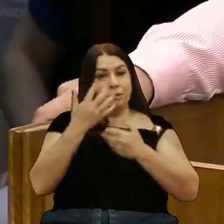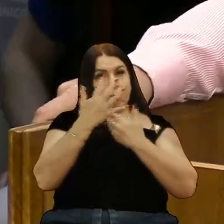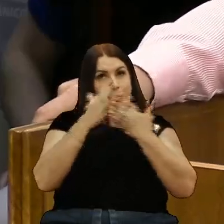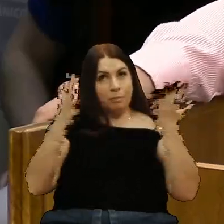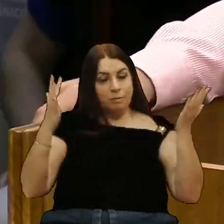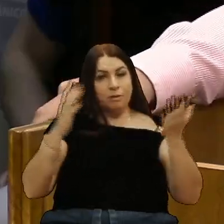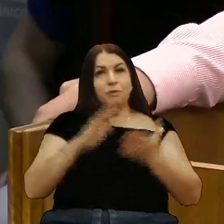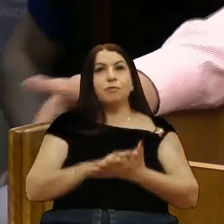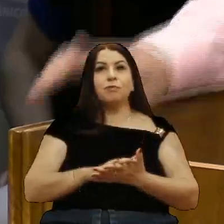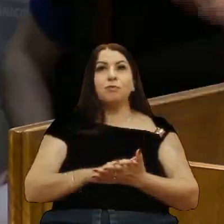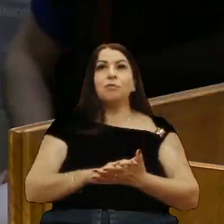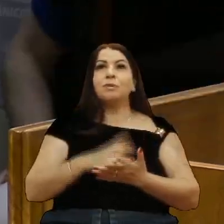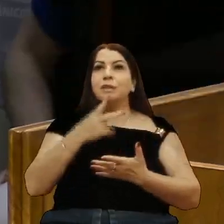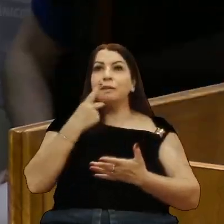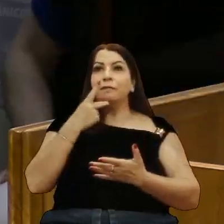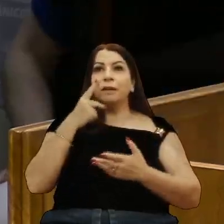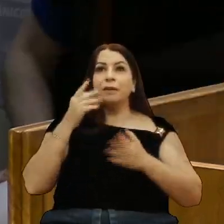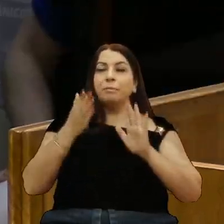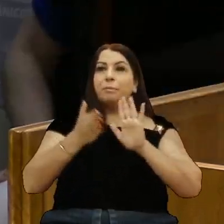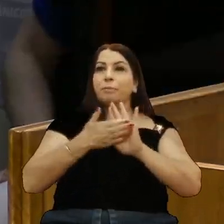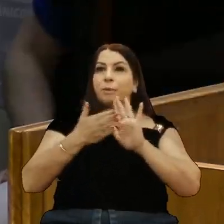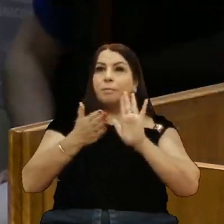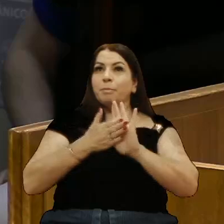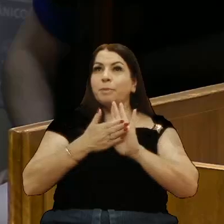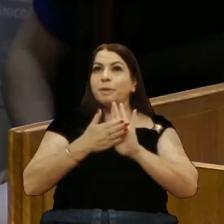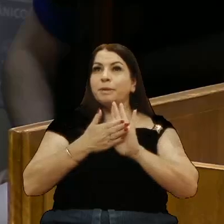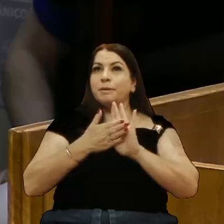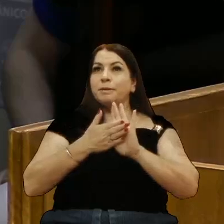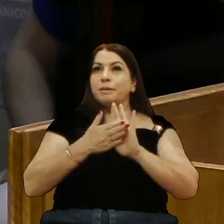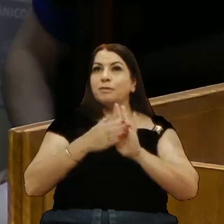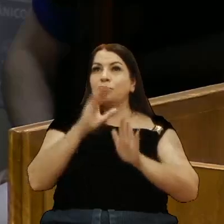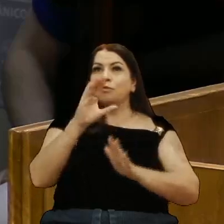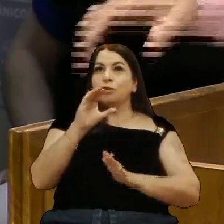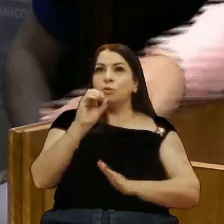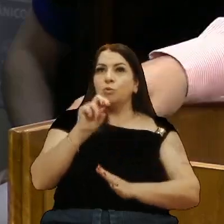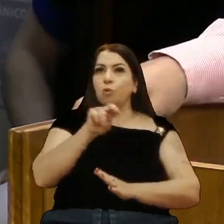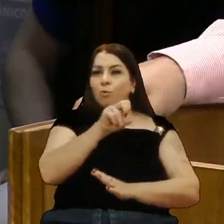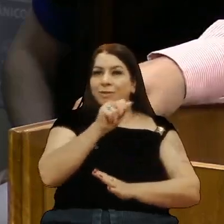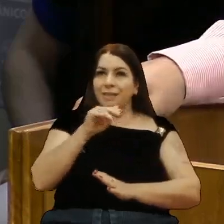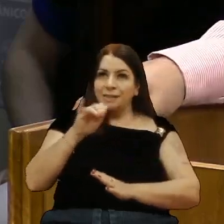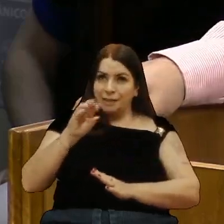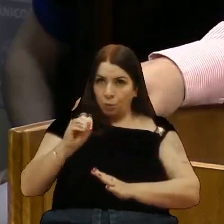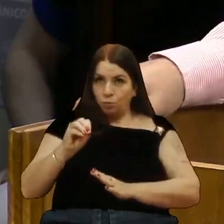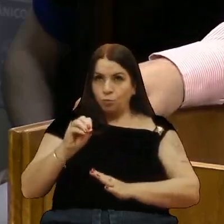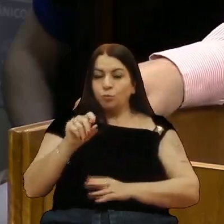Ambiente, que traz uma proposta de concessão